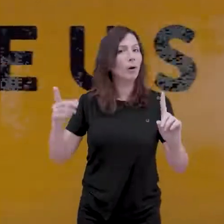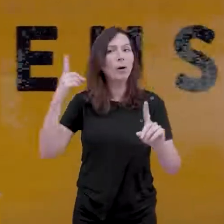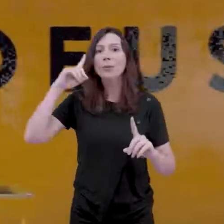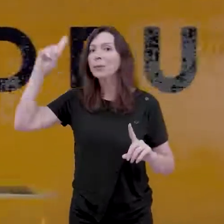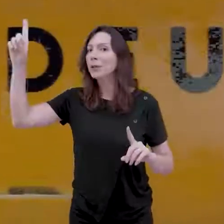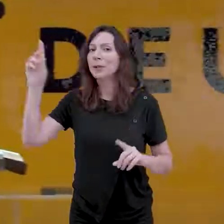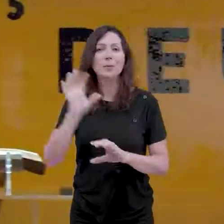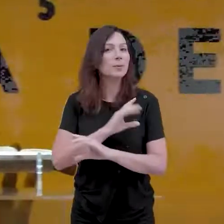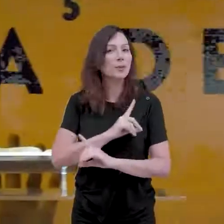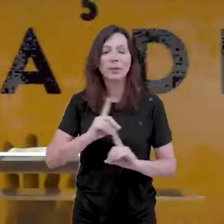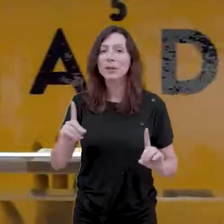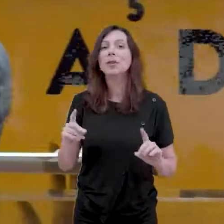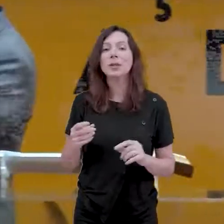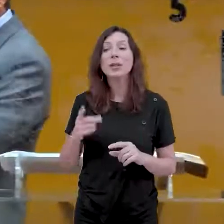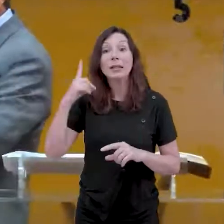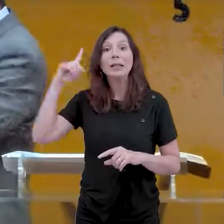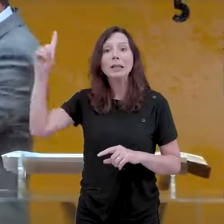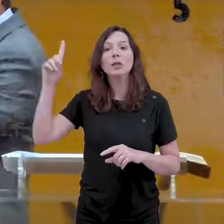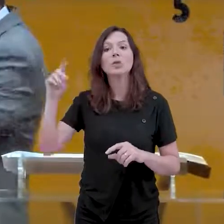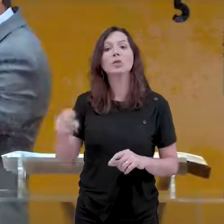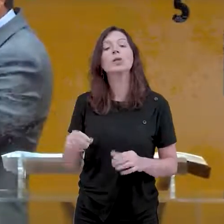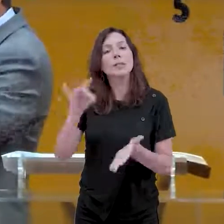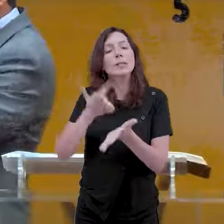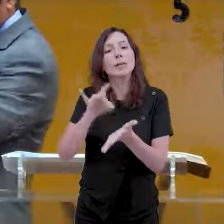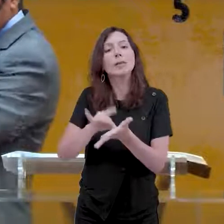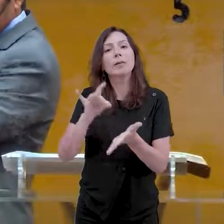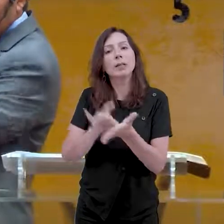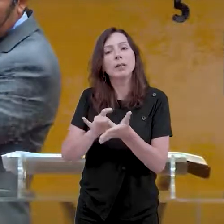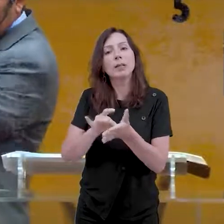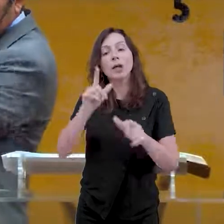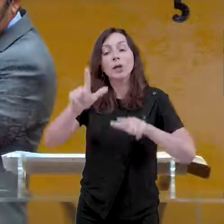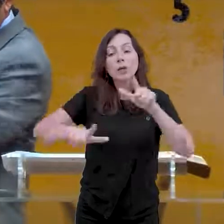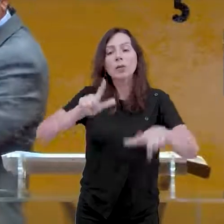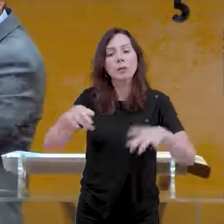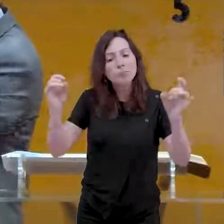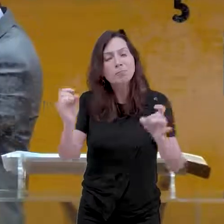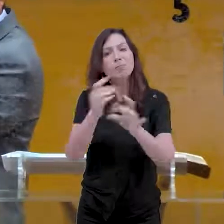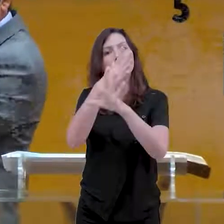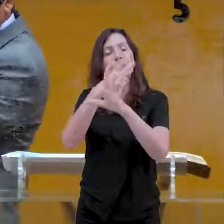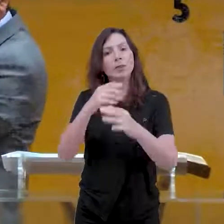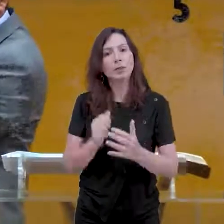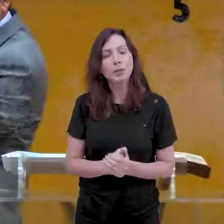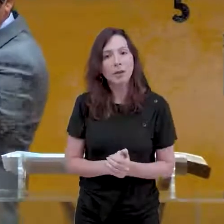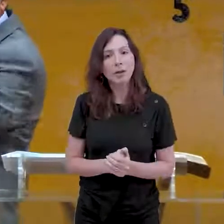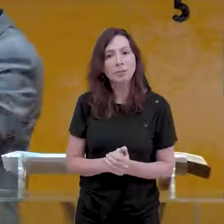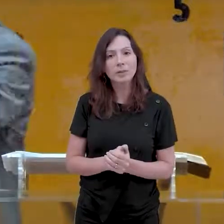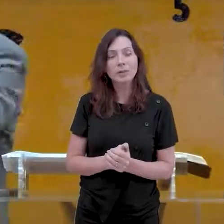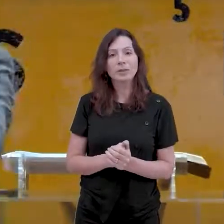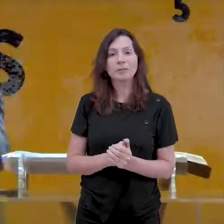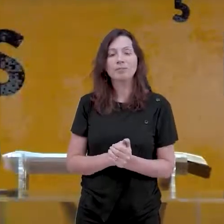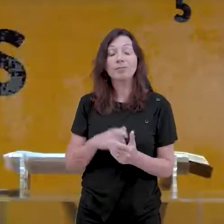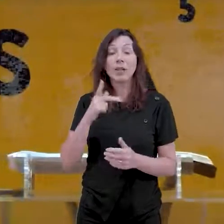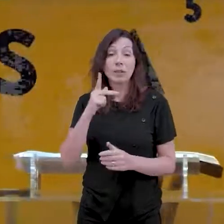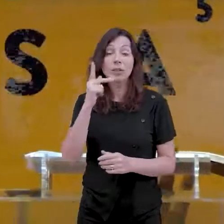a fazer no mármore. Só 14. As outras ele largou para lá. Deu uma martelada, uma cinzelada, não deu certo, jogou para lá. Outro largou para lá, outro largou para lá. Só